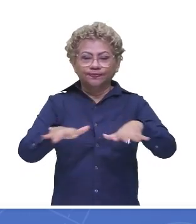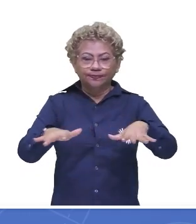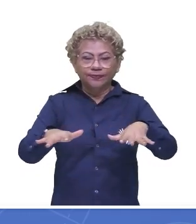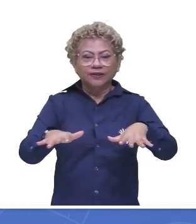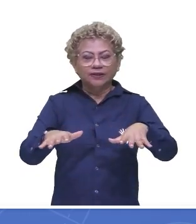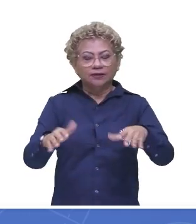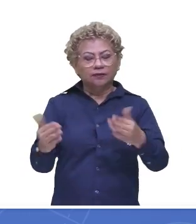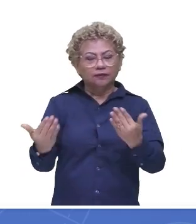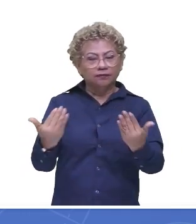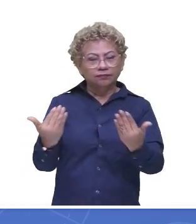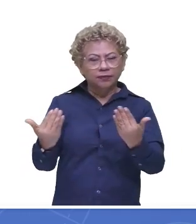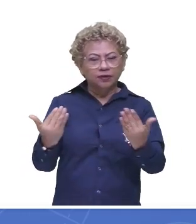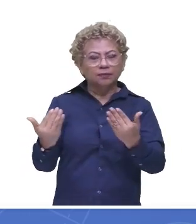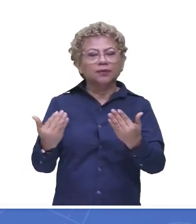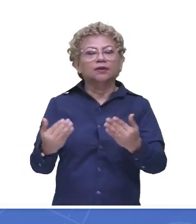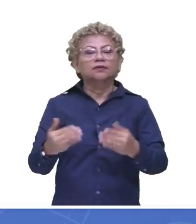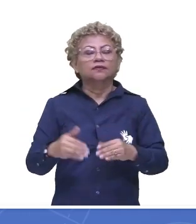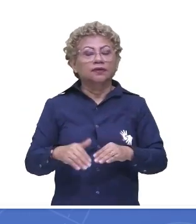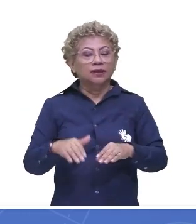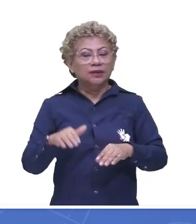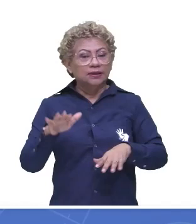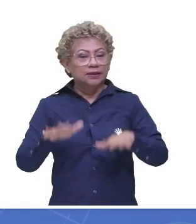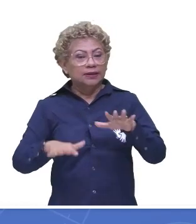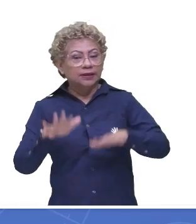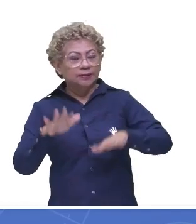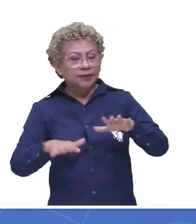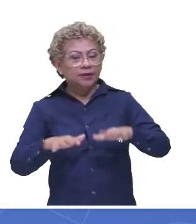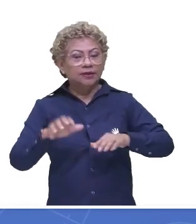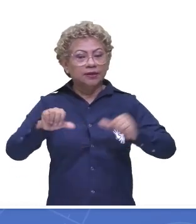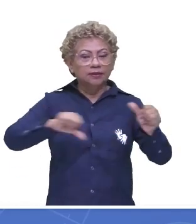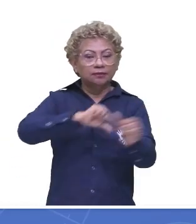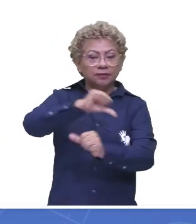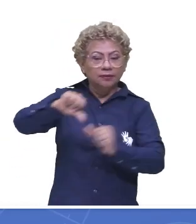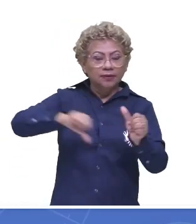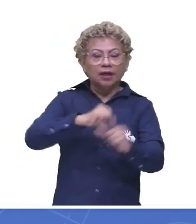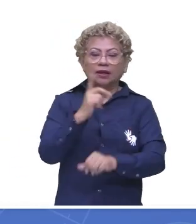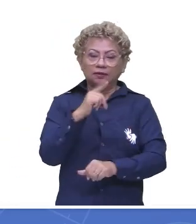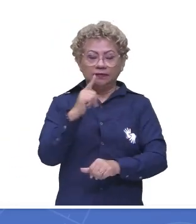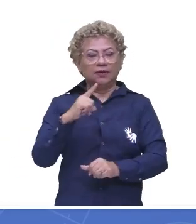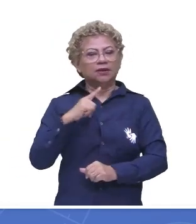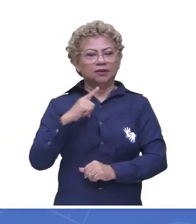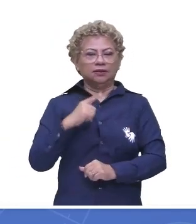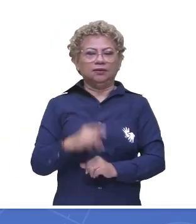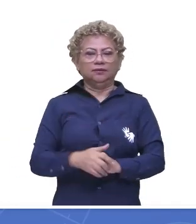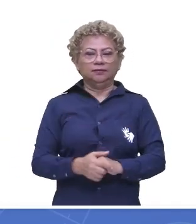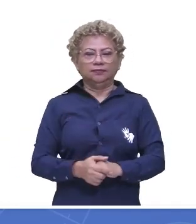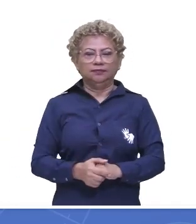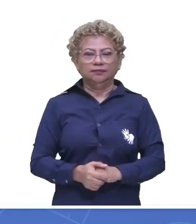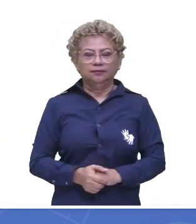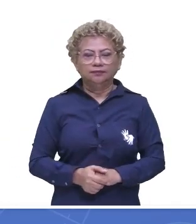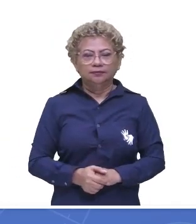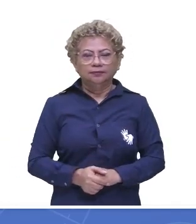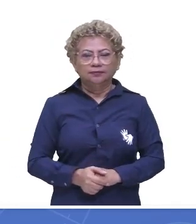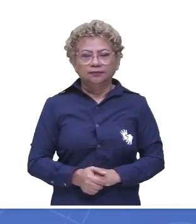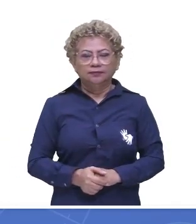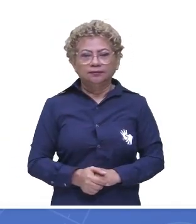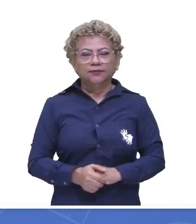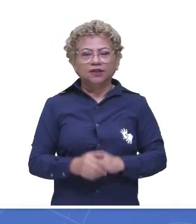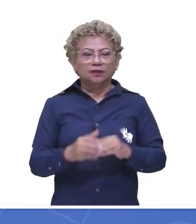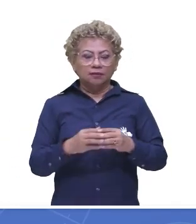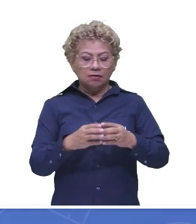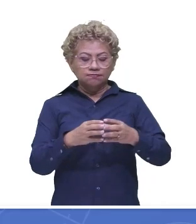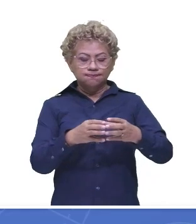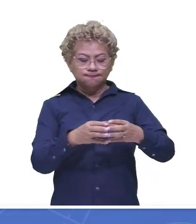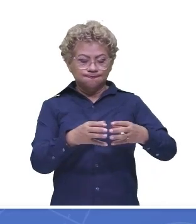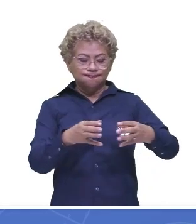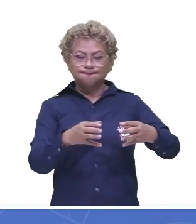Veja que depende da substância e de qual mudança de estado físico a gente está fazendo aí no corpo, não é? Não é na